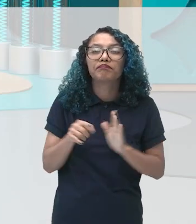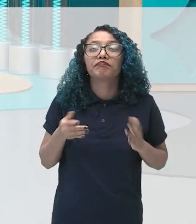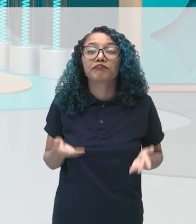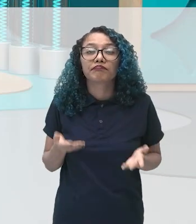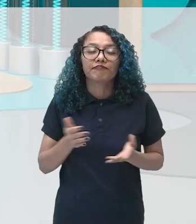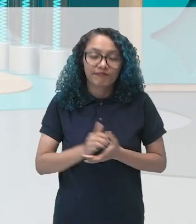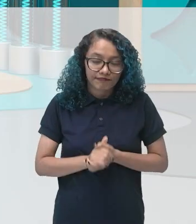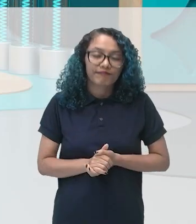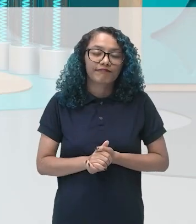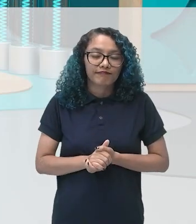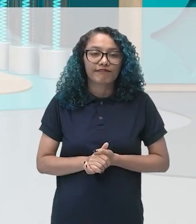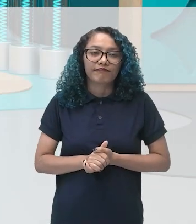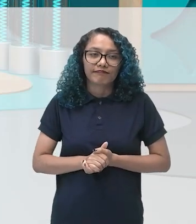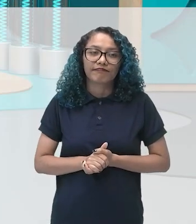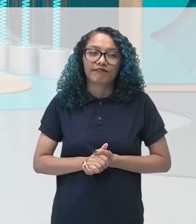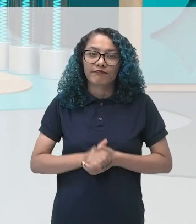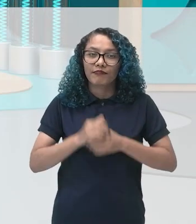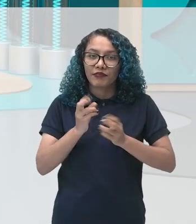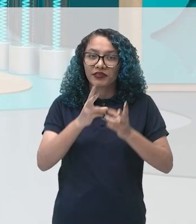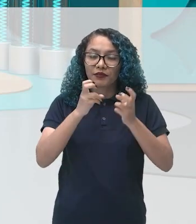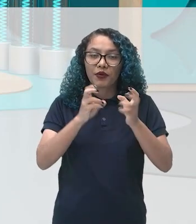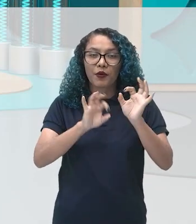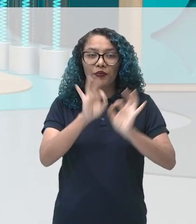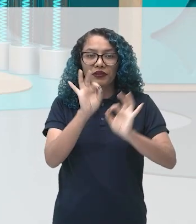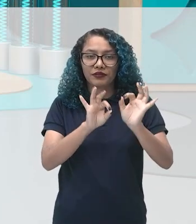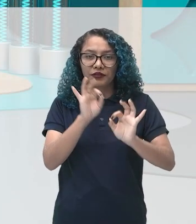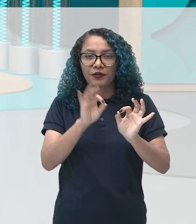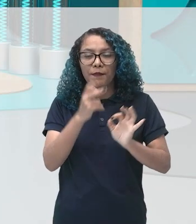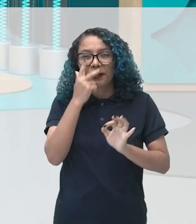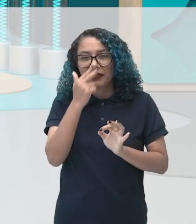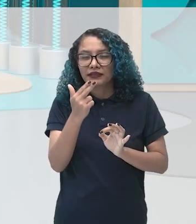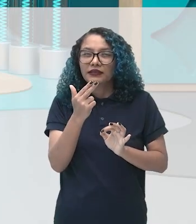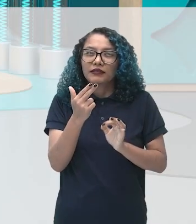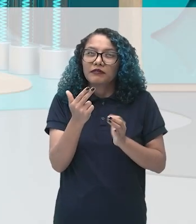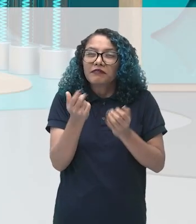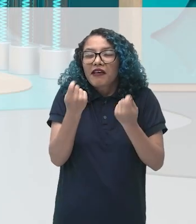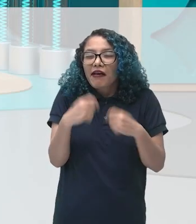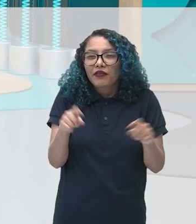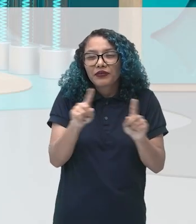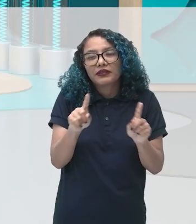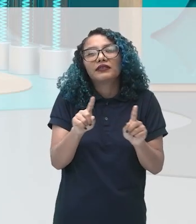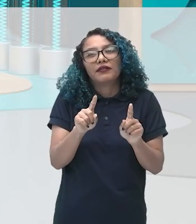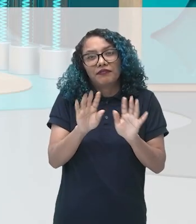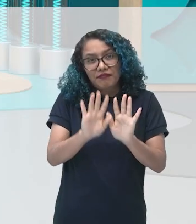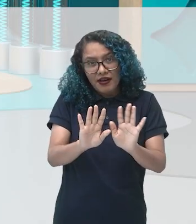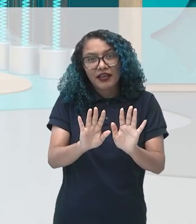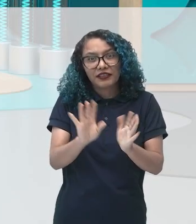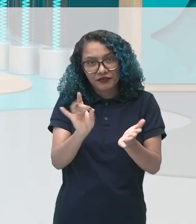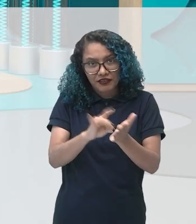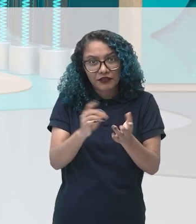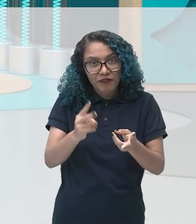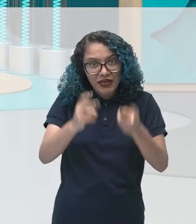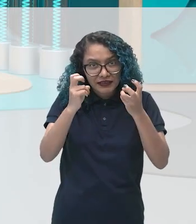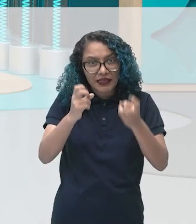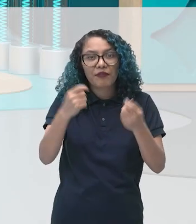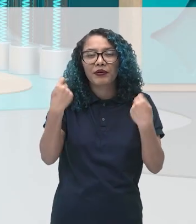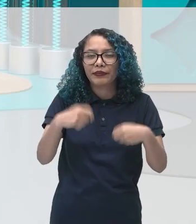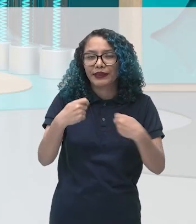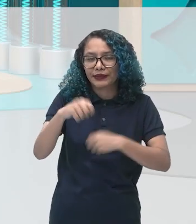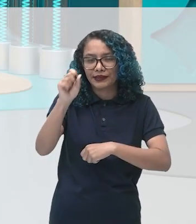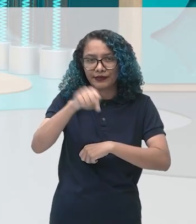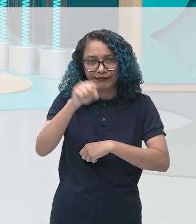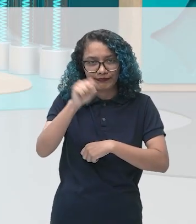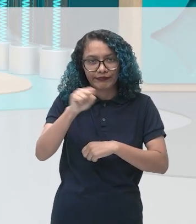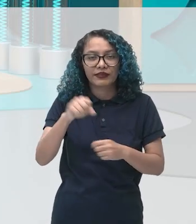Então, percebam que o planejamento, que a princípio parecia que não precisava, é importante, sim, para que a entrevista seja, de